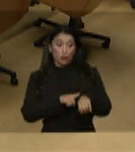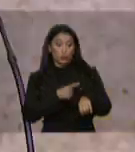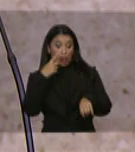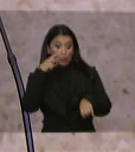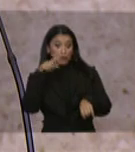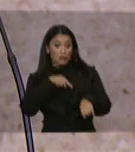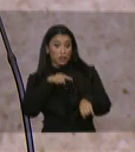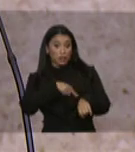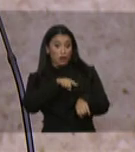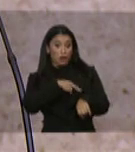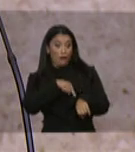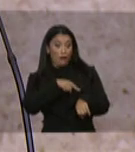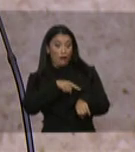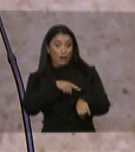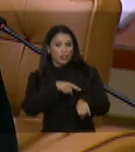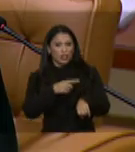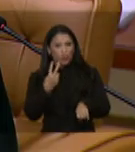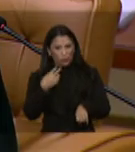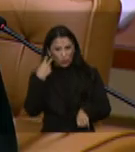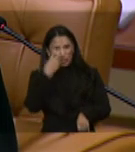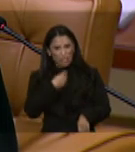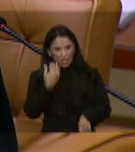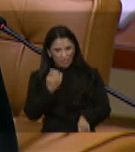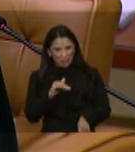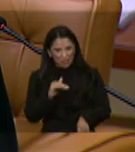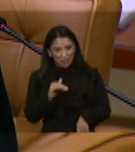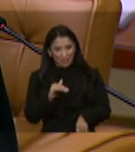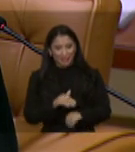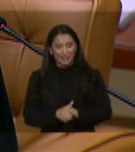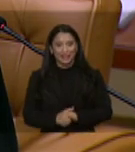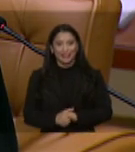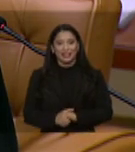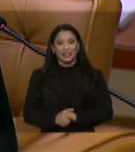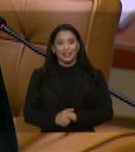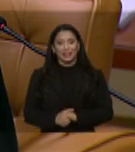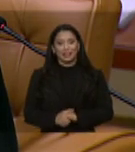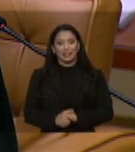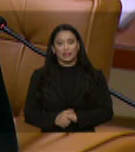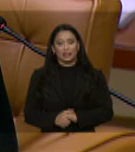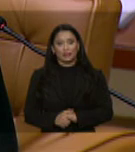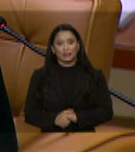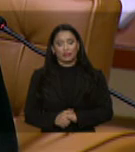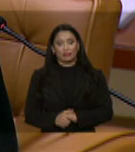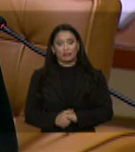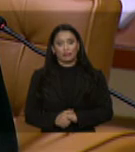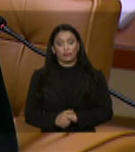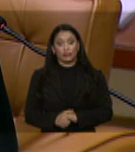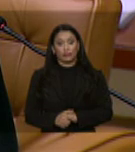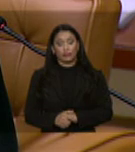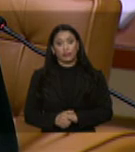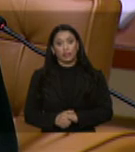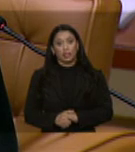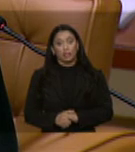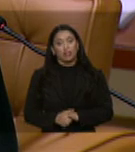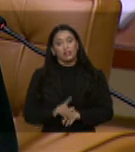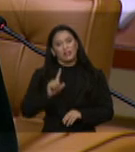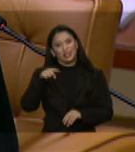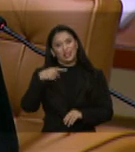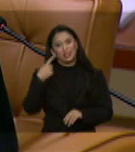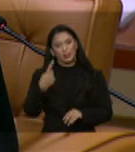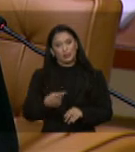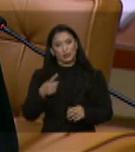eu tenho ainda mais umas duas horas e meia eu eu nem quis dizer que depois daquele trágico evento no Corinthians